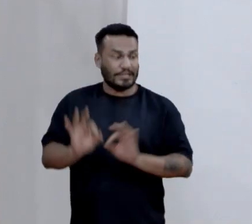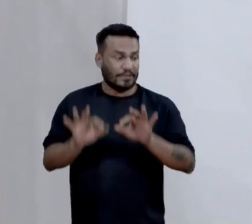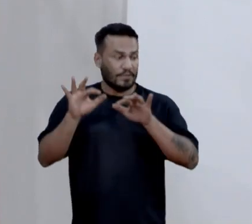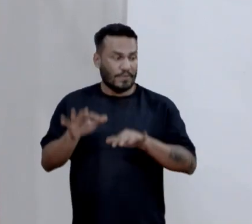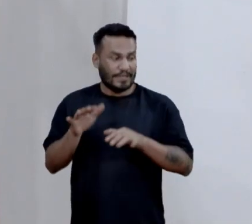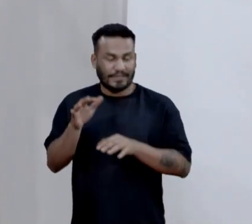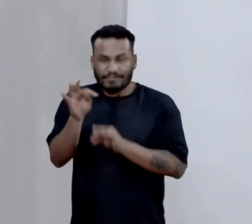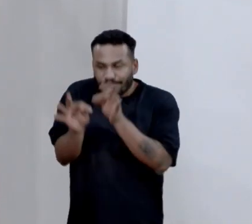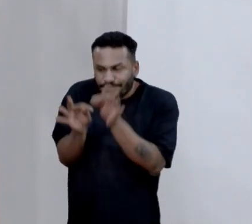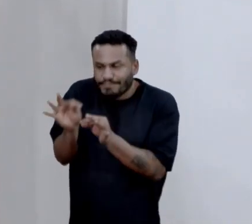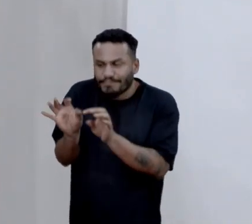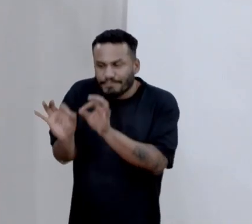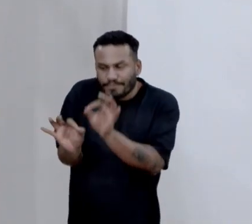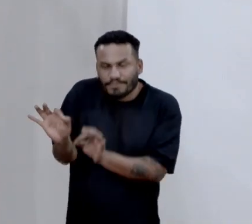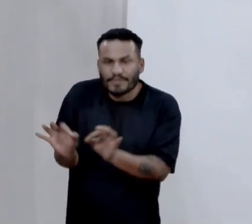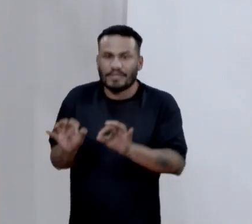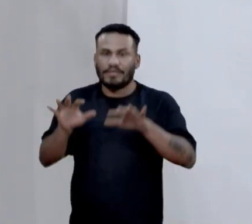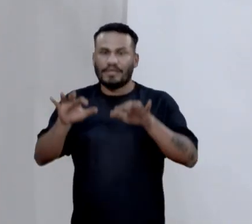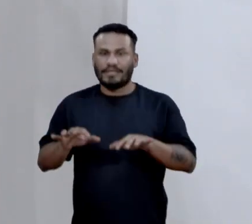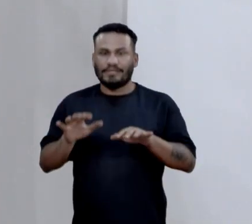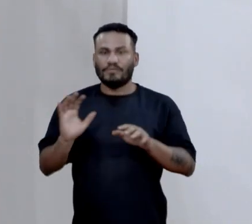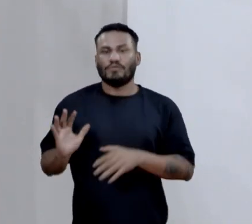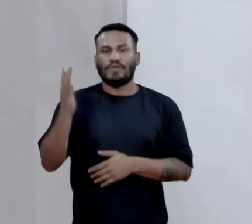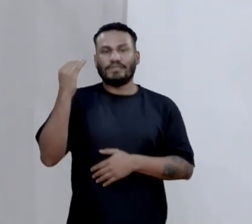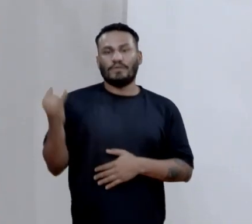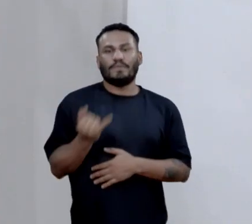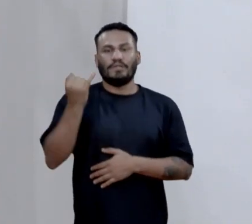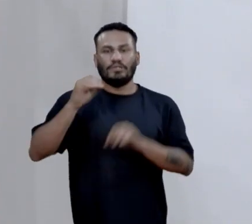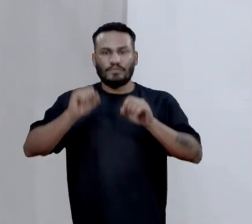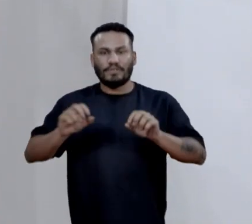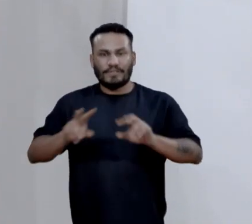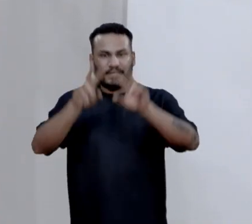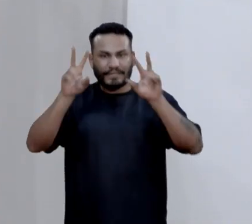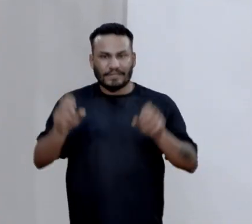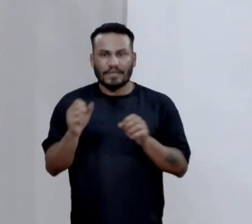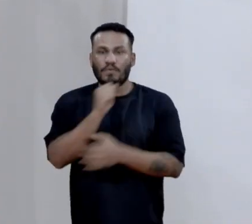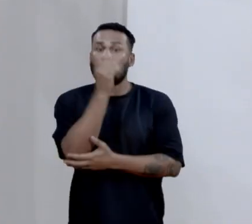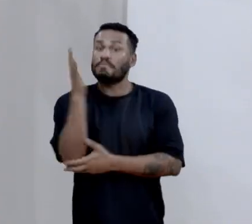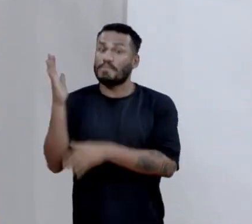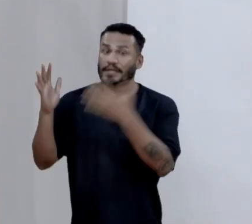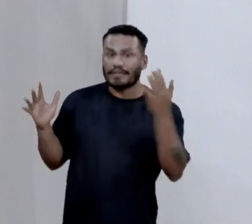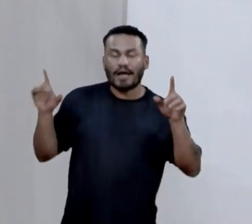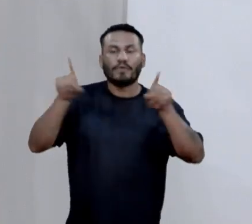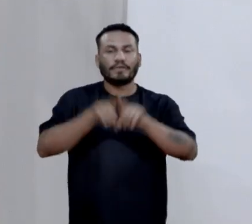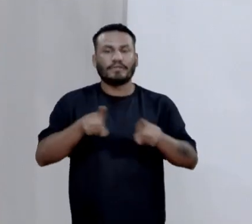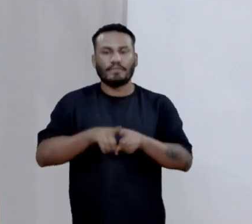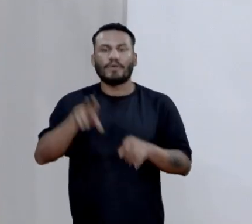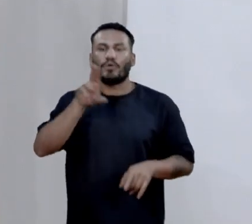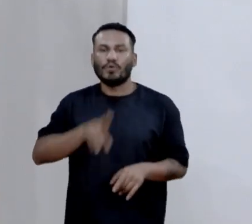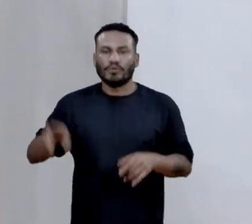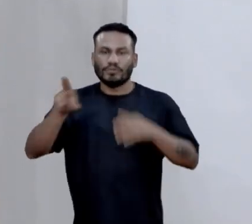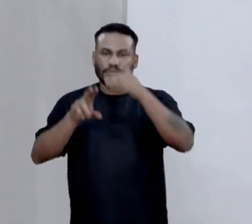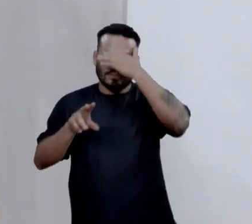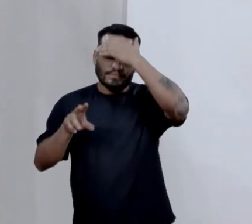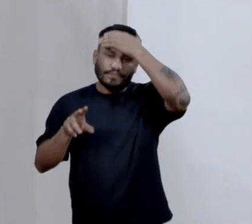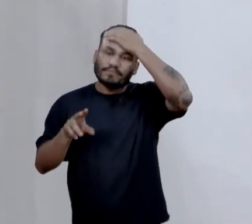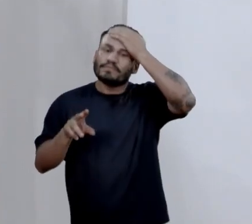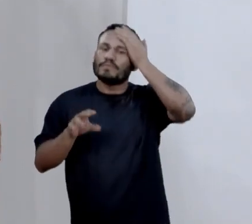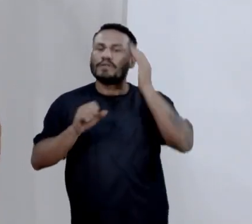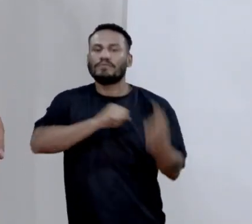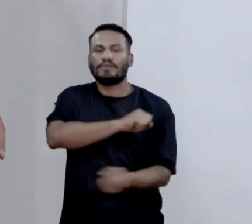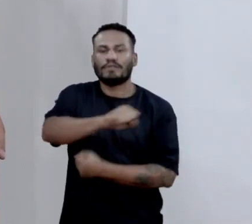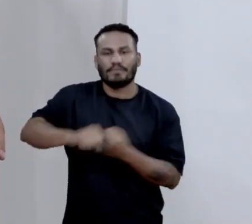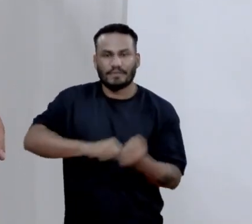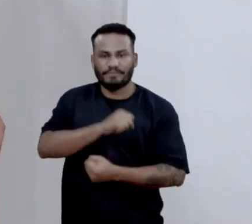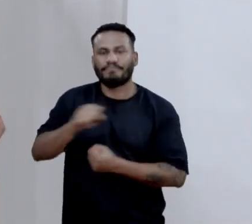esse tratamento, uma situação bastante importante, seja na questão ambiental, seja na questão também de utilização e